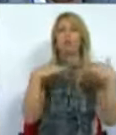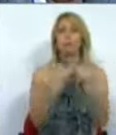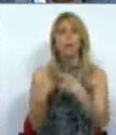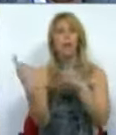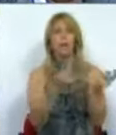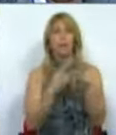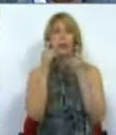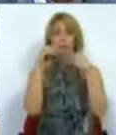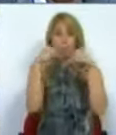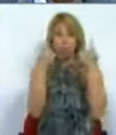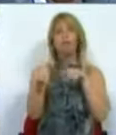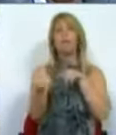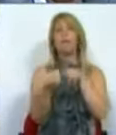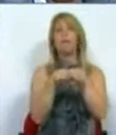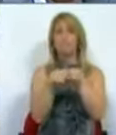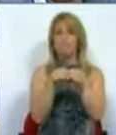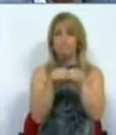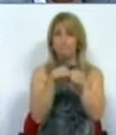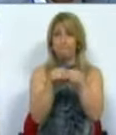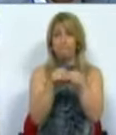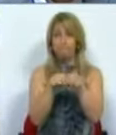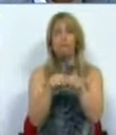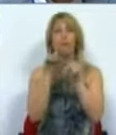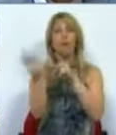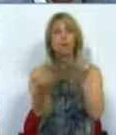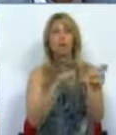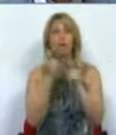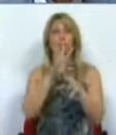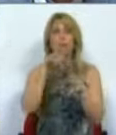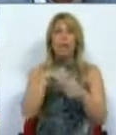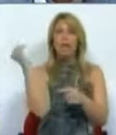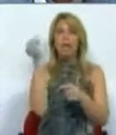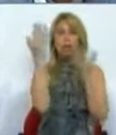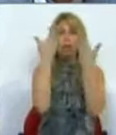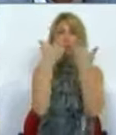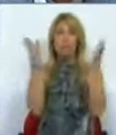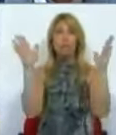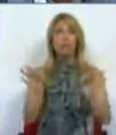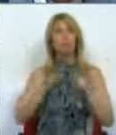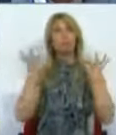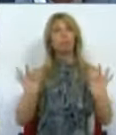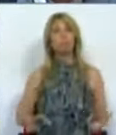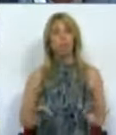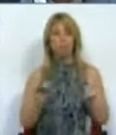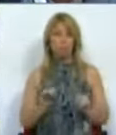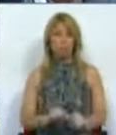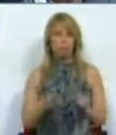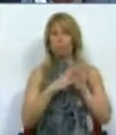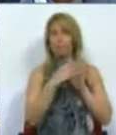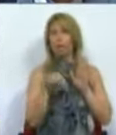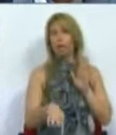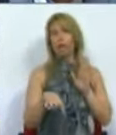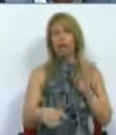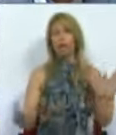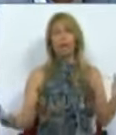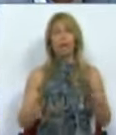debate político e público e da discussão forjada no seio das instituições democráticas, como é paradigmaticamente a Assembleia